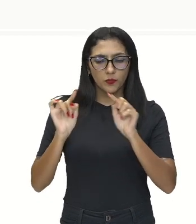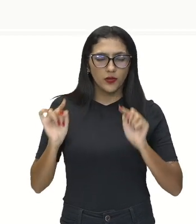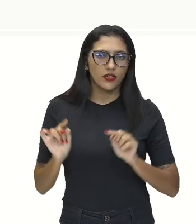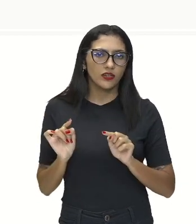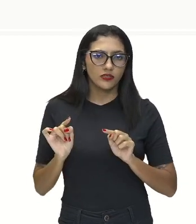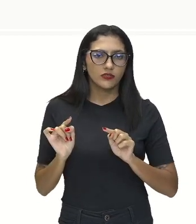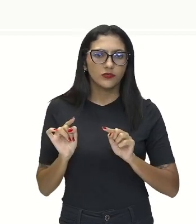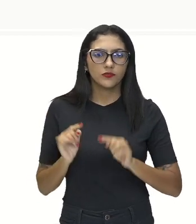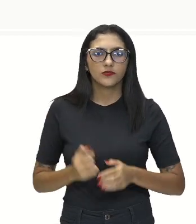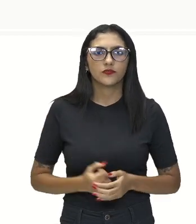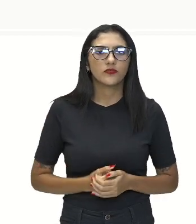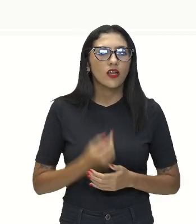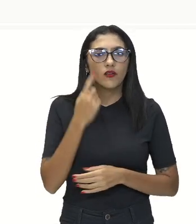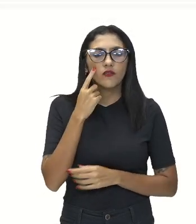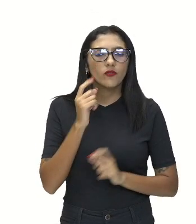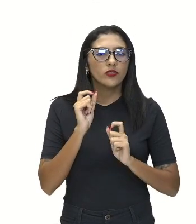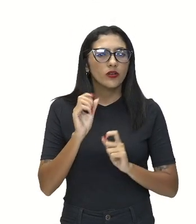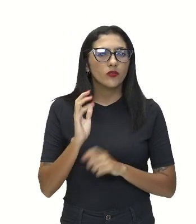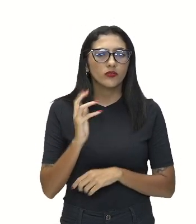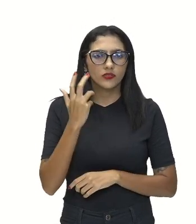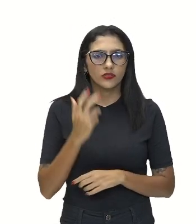diagonal principal...